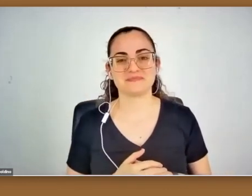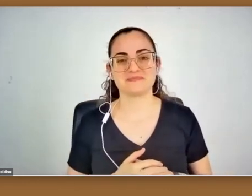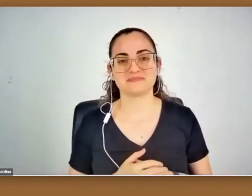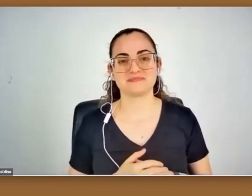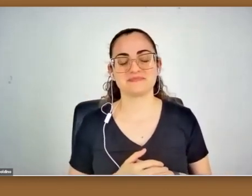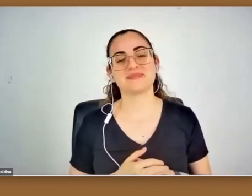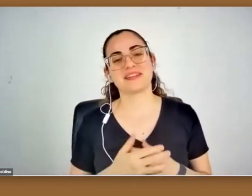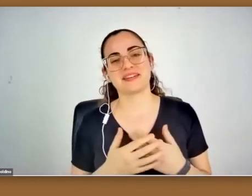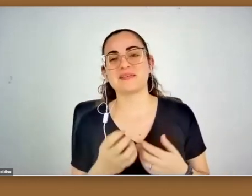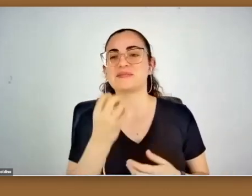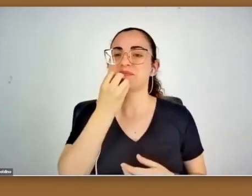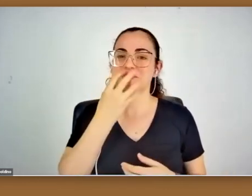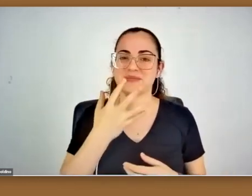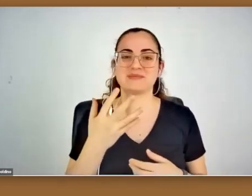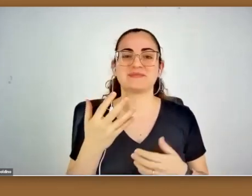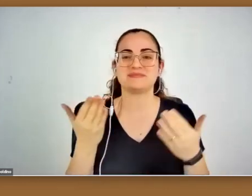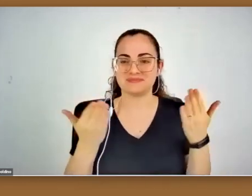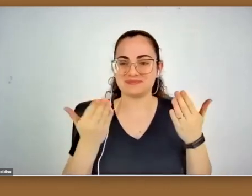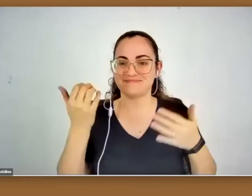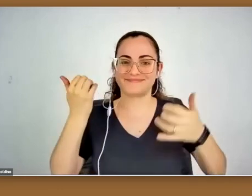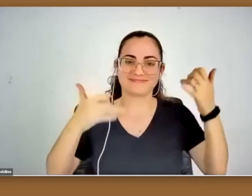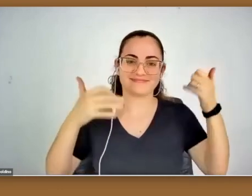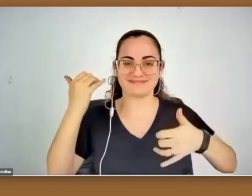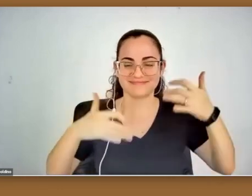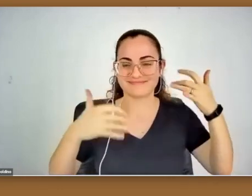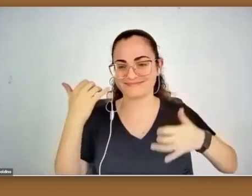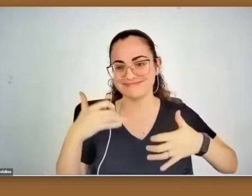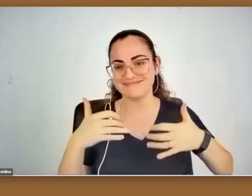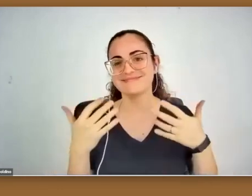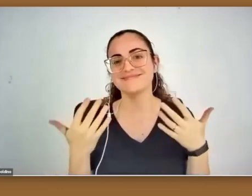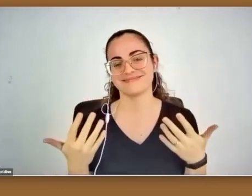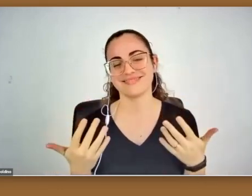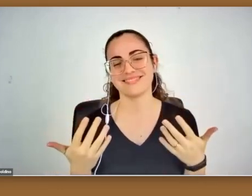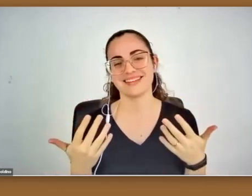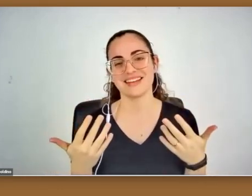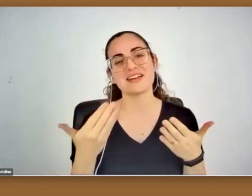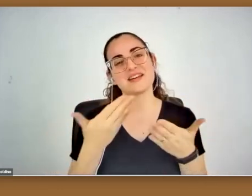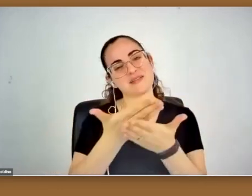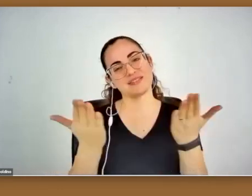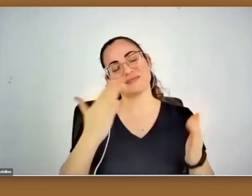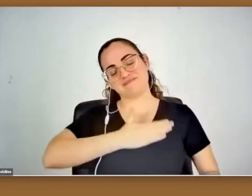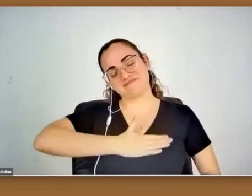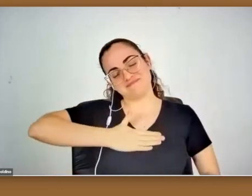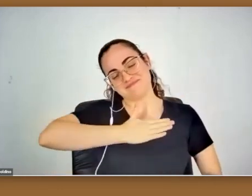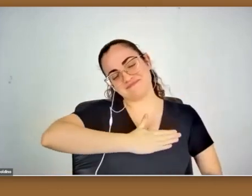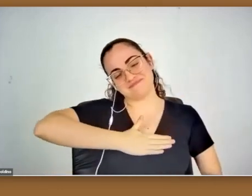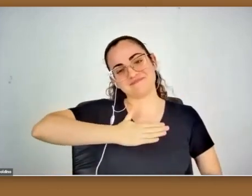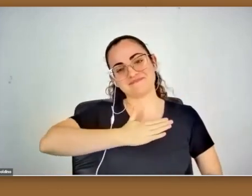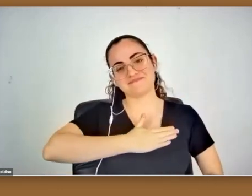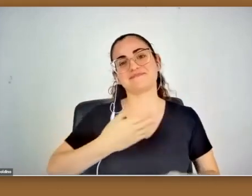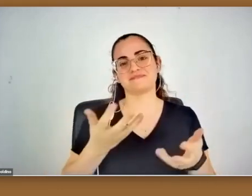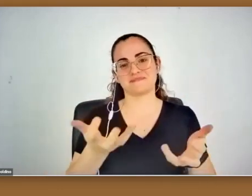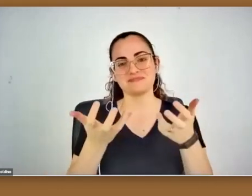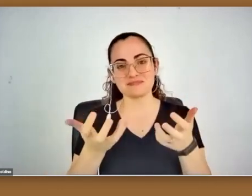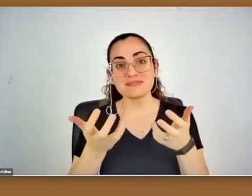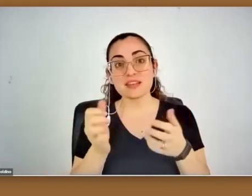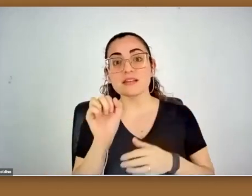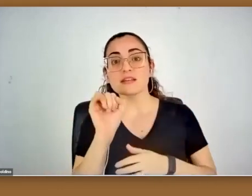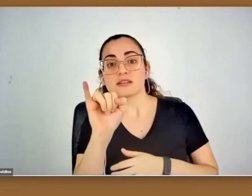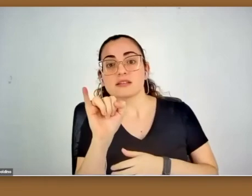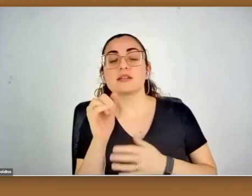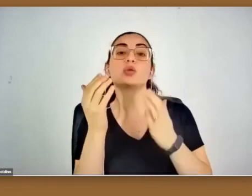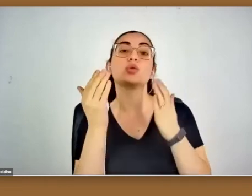Bem, essa foi minha apresentação. Eu espero que vocês tenham gostado. Eu me coloco à disposição para responder